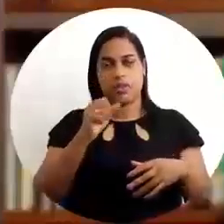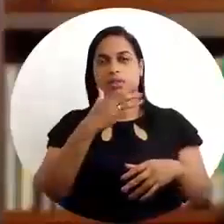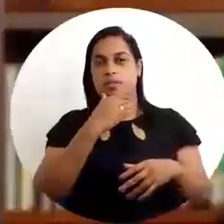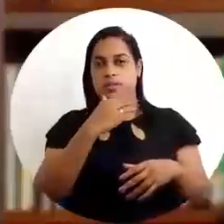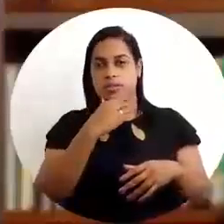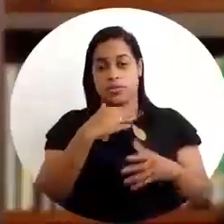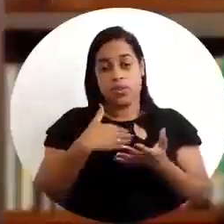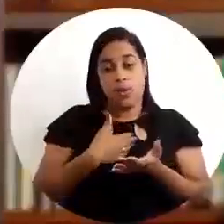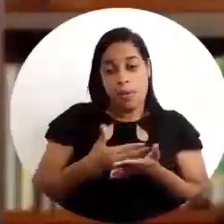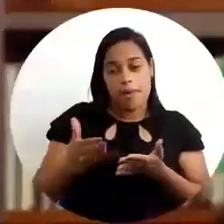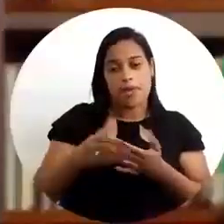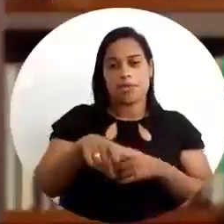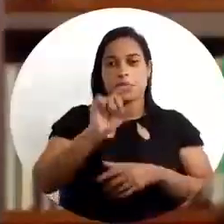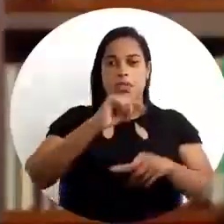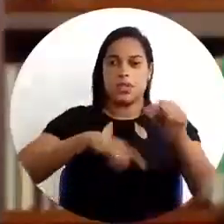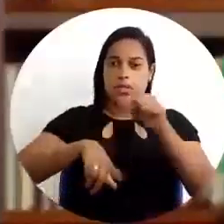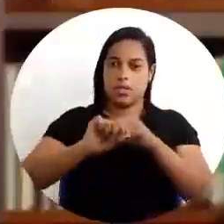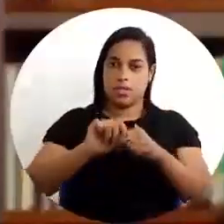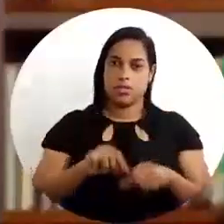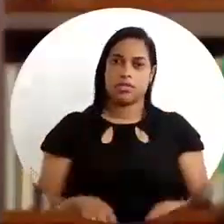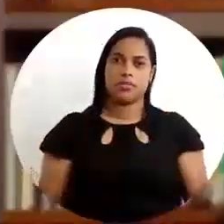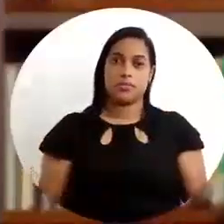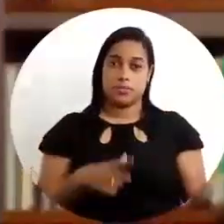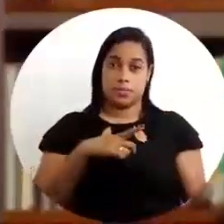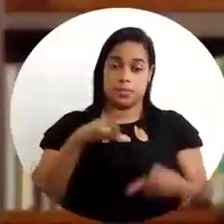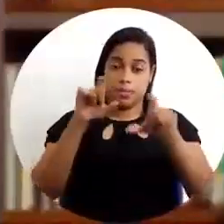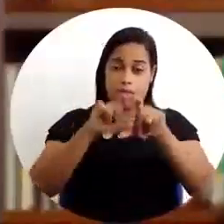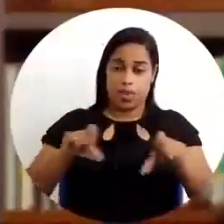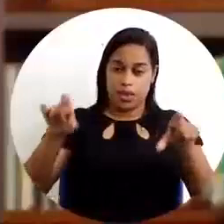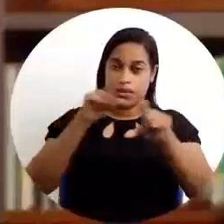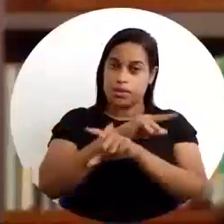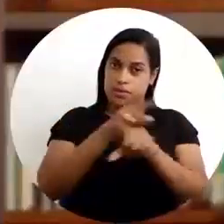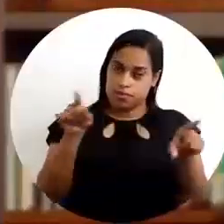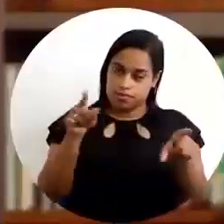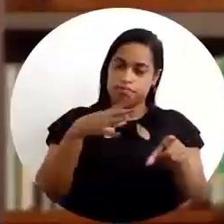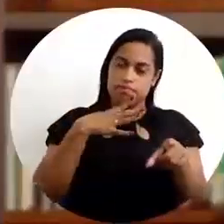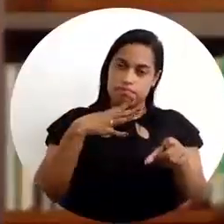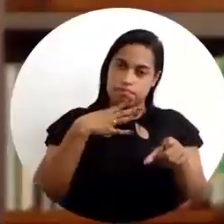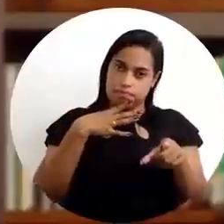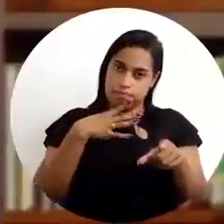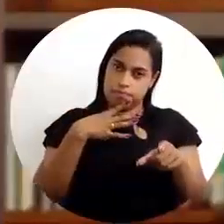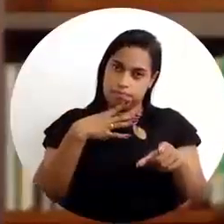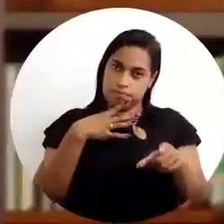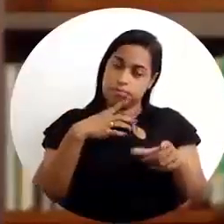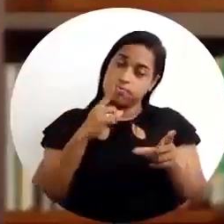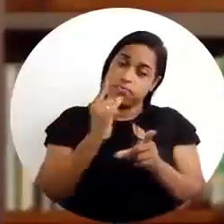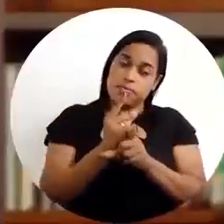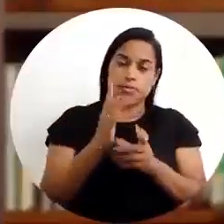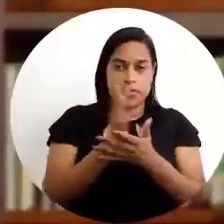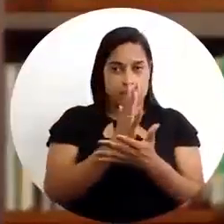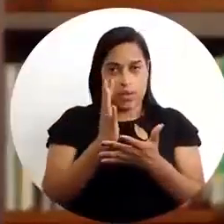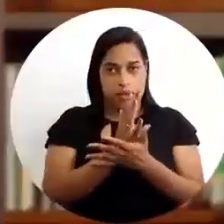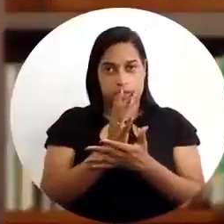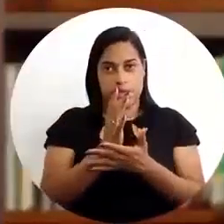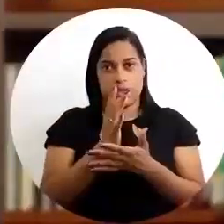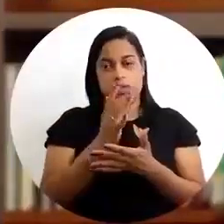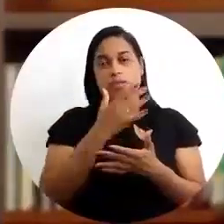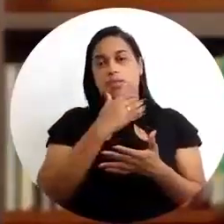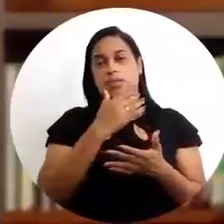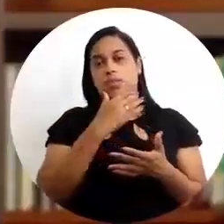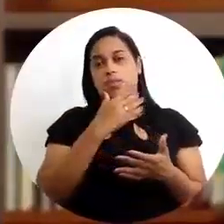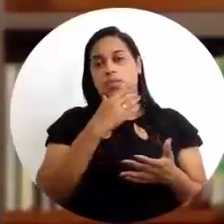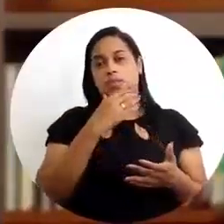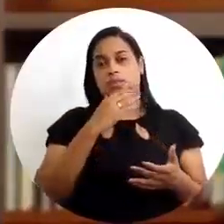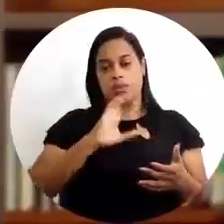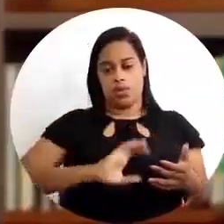pela classificação. Tem uma citação que vocês poderão encontrar no caderno, que é de um escritor